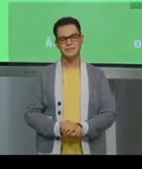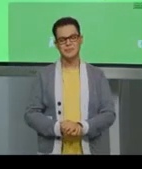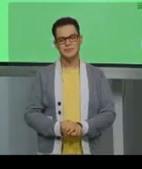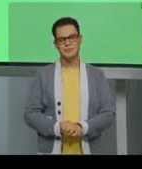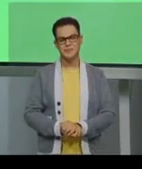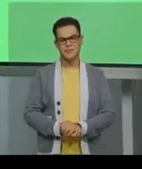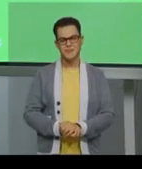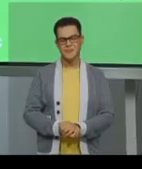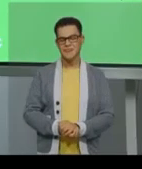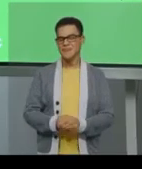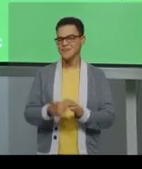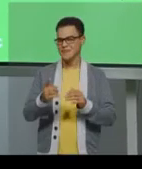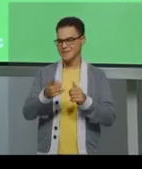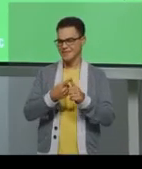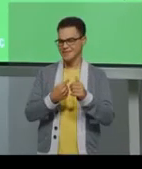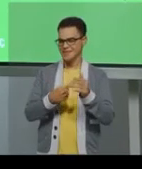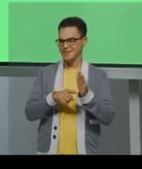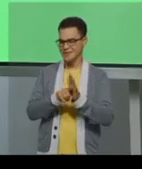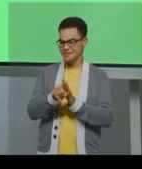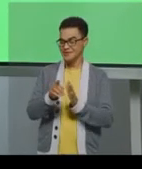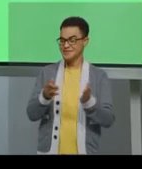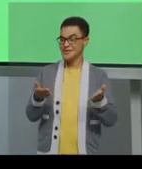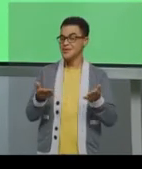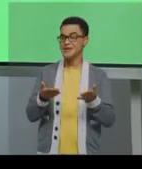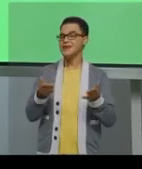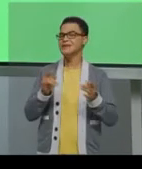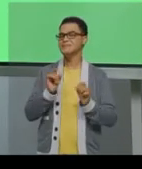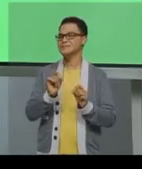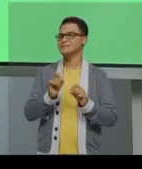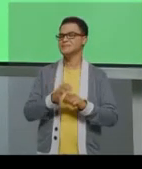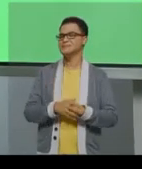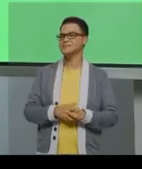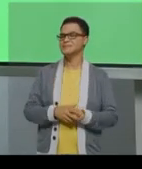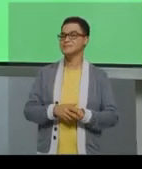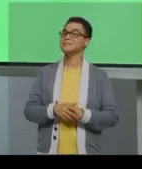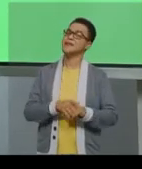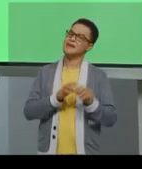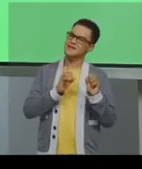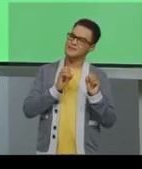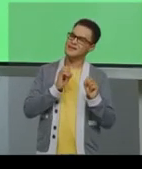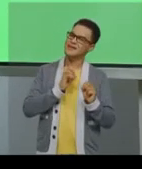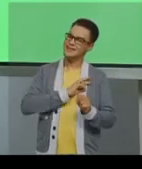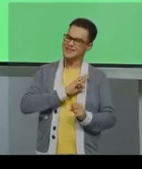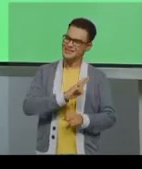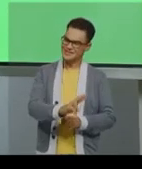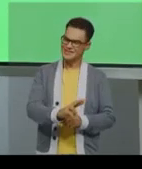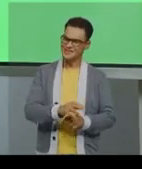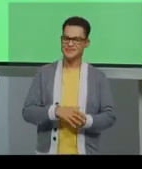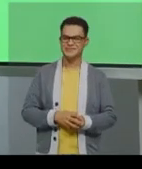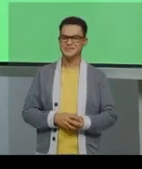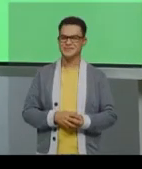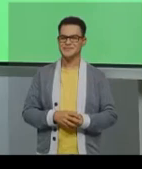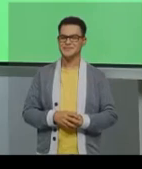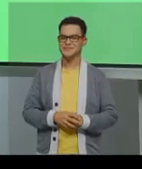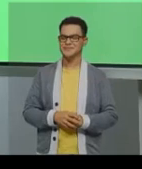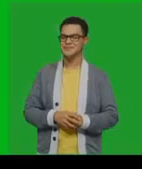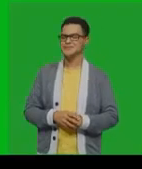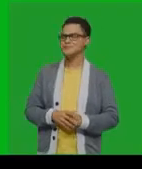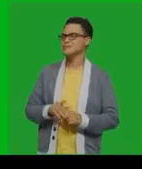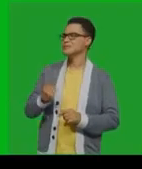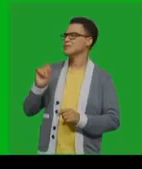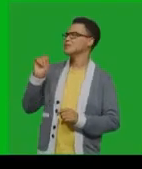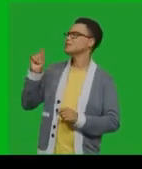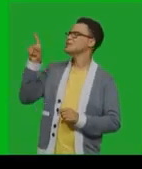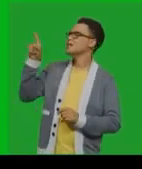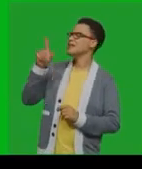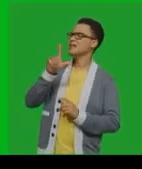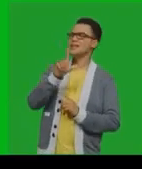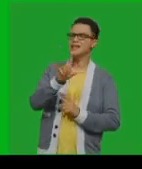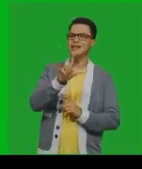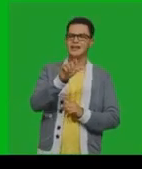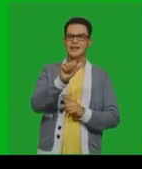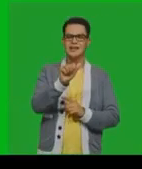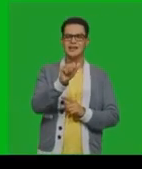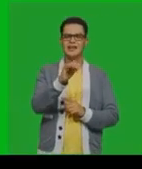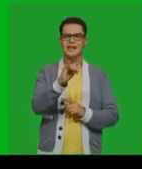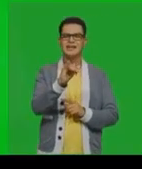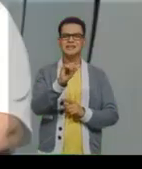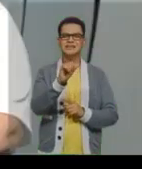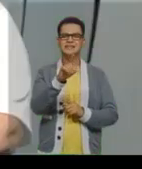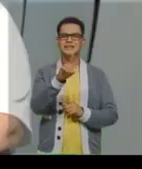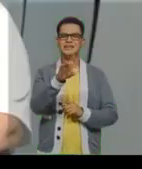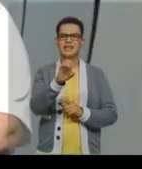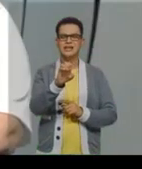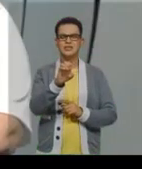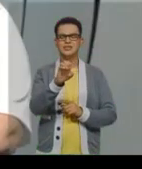pergunta, a primeira pergunta desse bloco é para ensino religioso. Professora Tassiana, o que é laicidade?